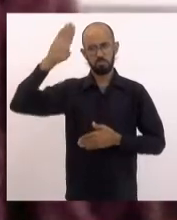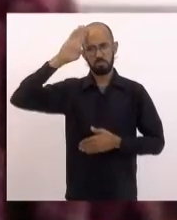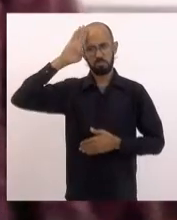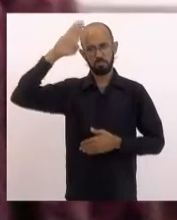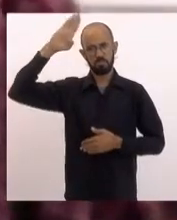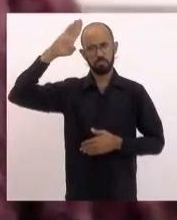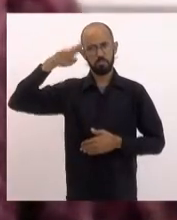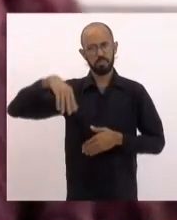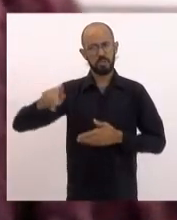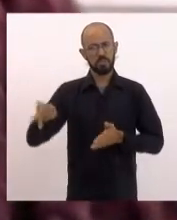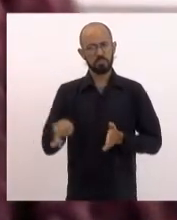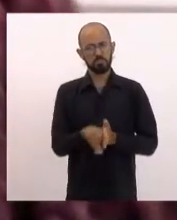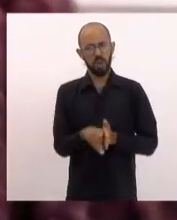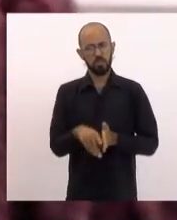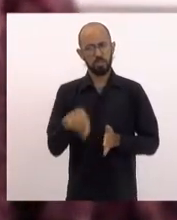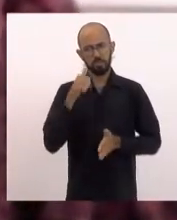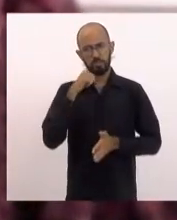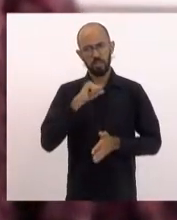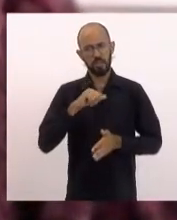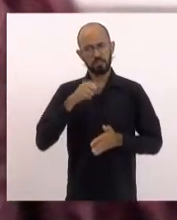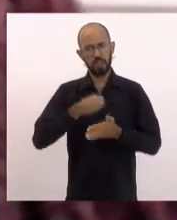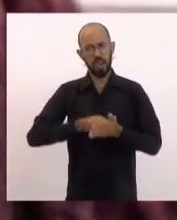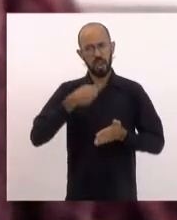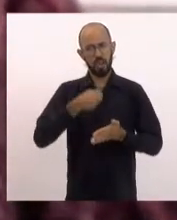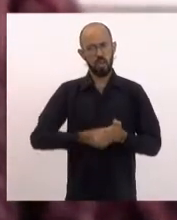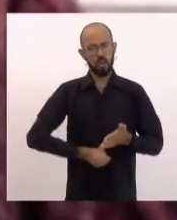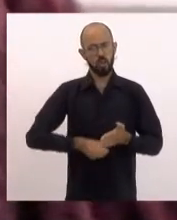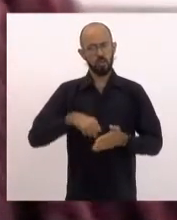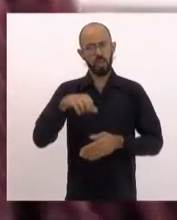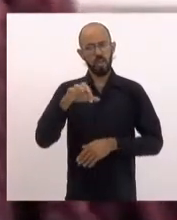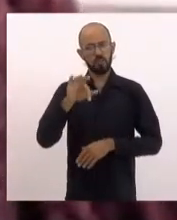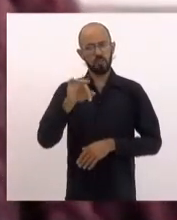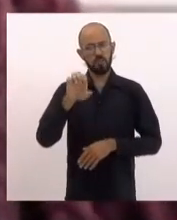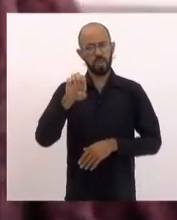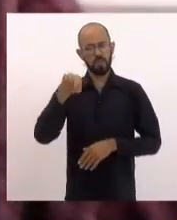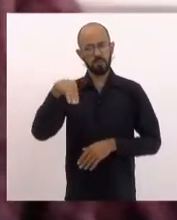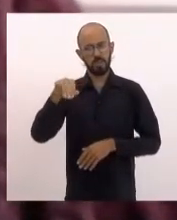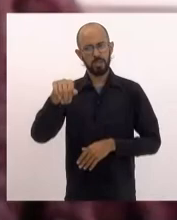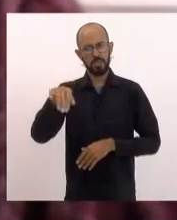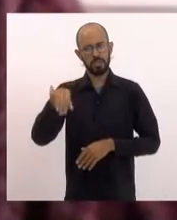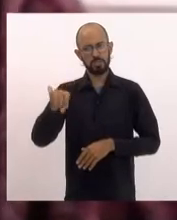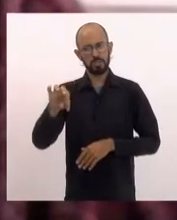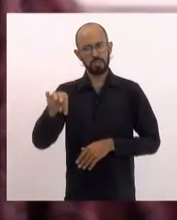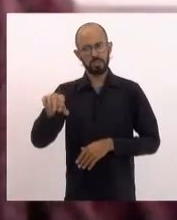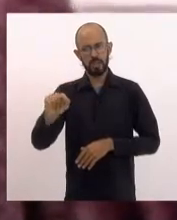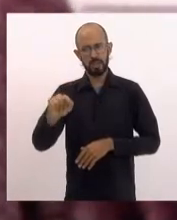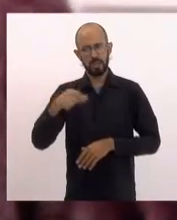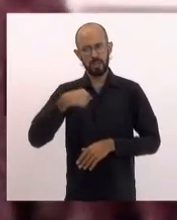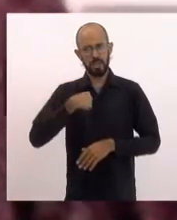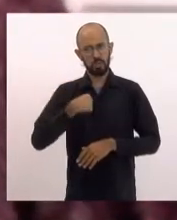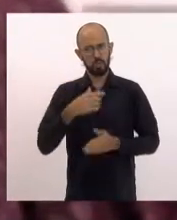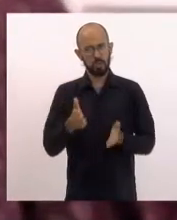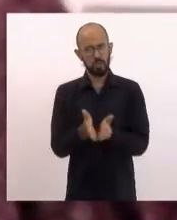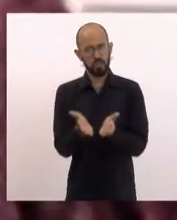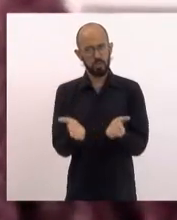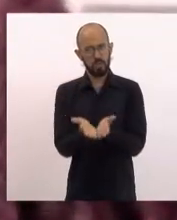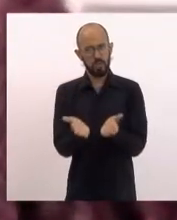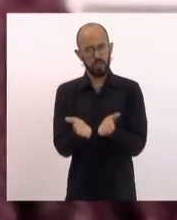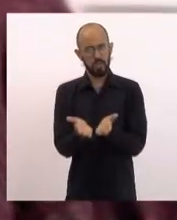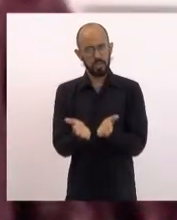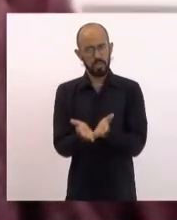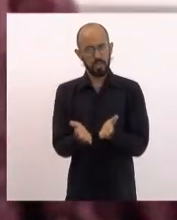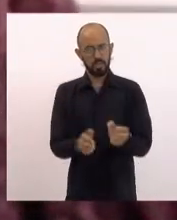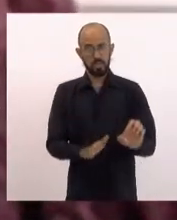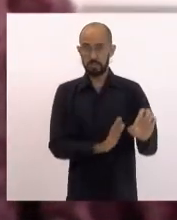pelas próprias mulheres, pela luta feminista ao longo dos anos. Eu, como evangélica de esquerda, né,